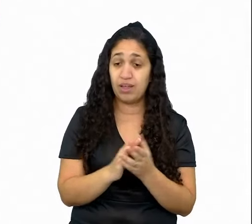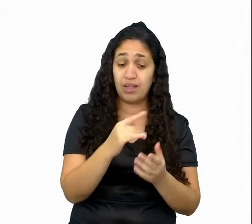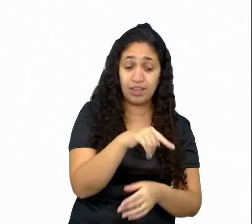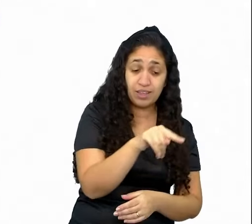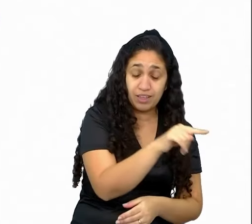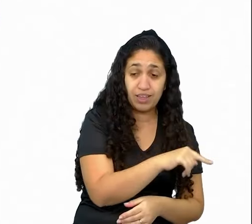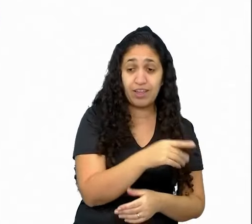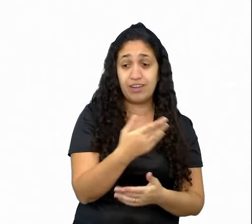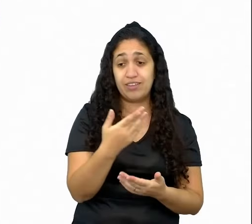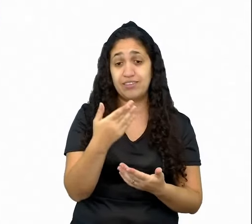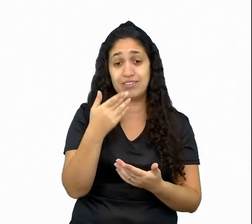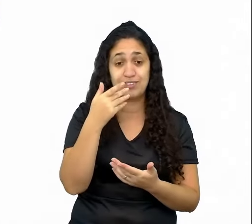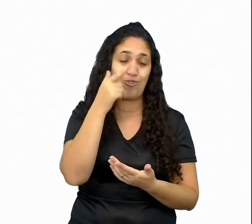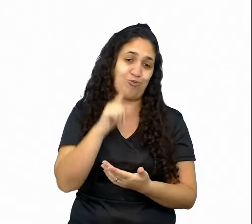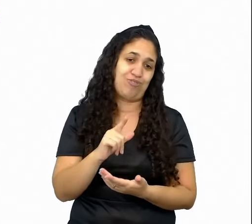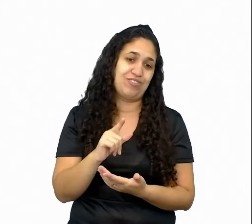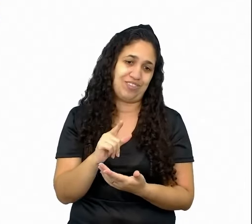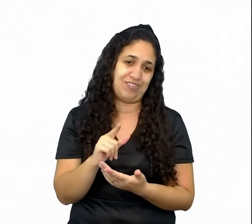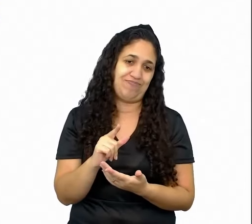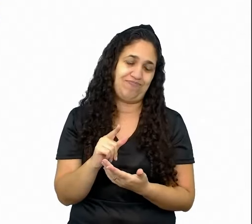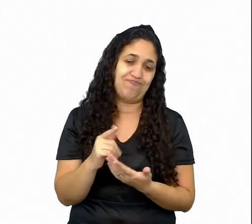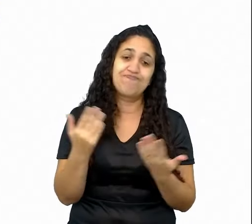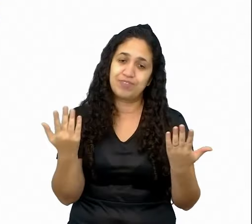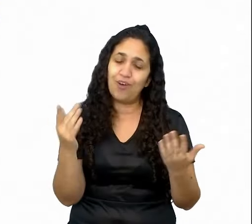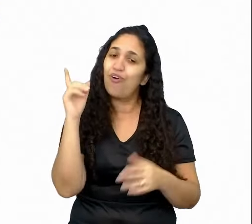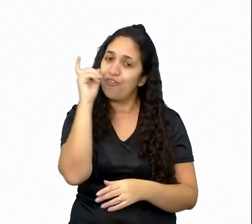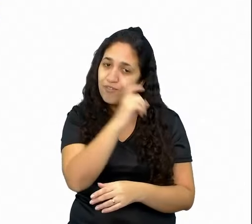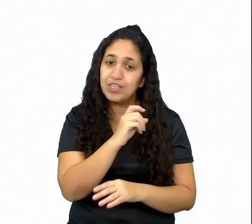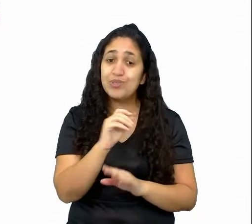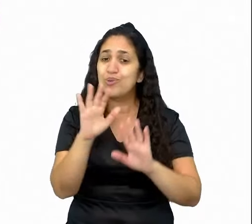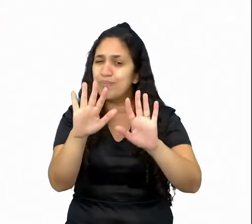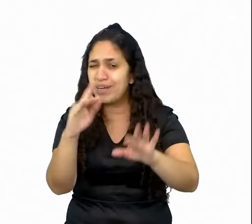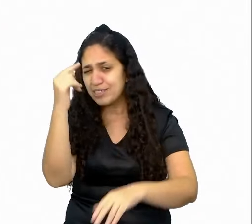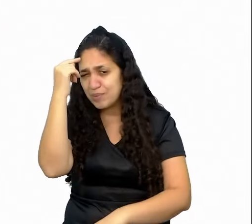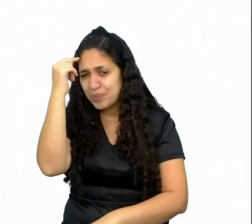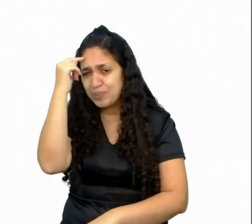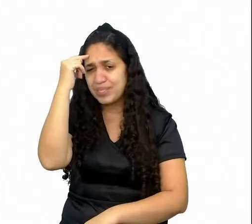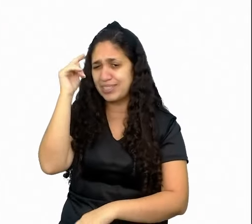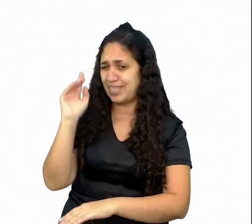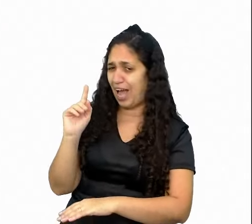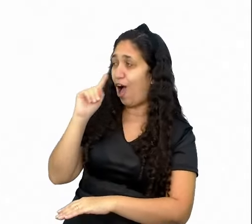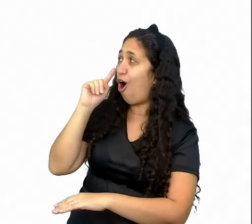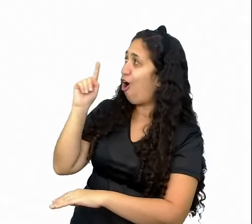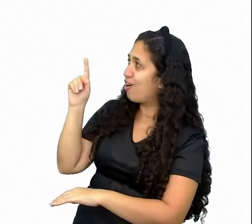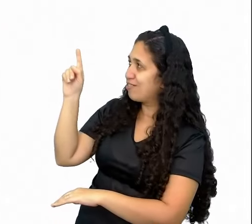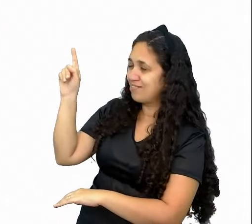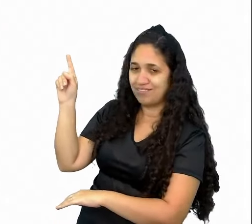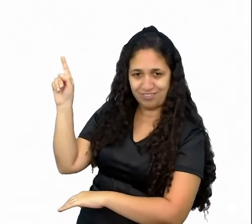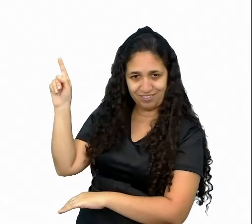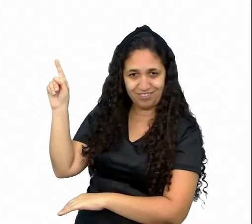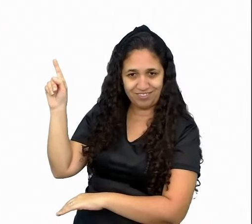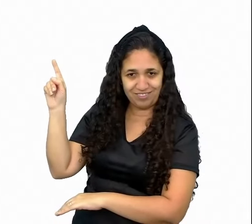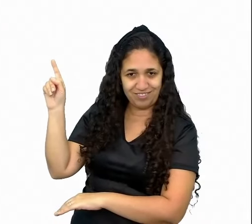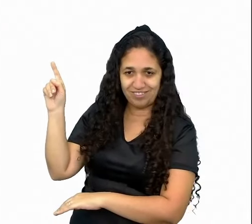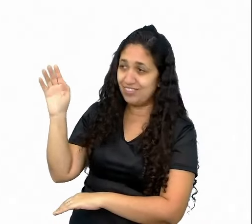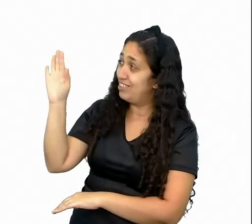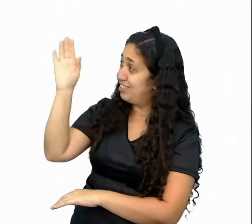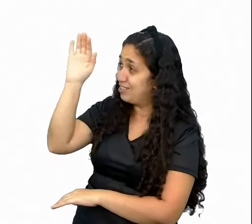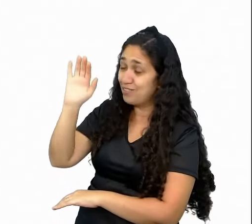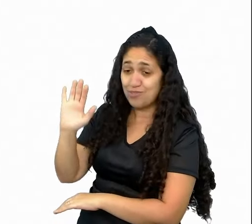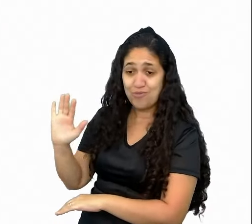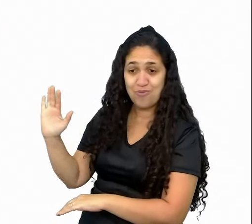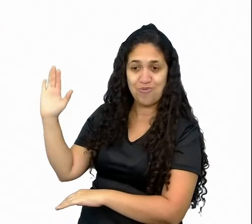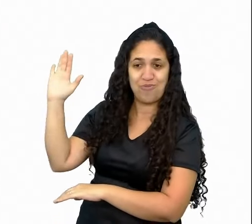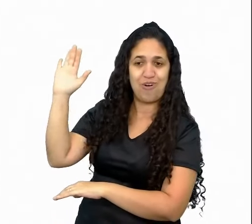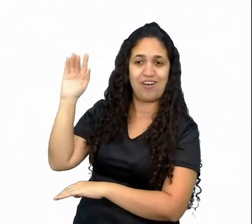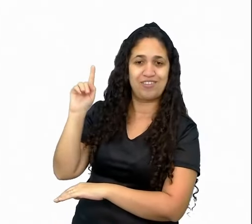consigam fazer isso, tá? Então, vamos dar uma pensadinha aqui. Ó, dá uma olhadinha nesse quadro. Deem